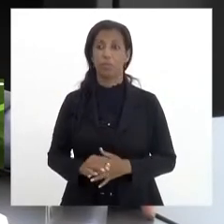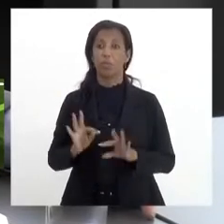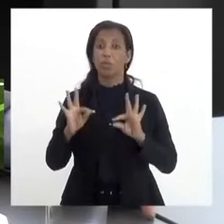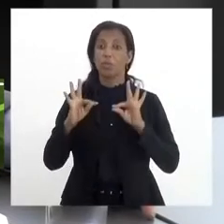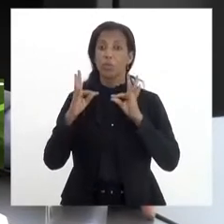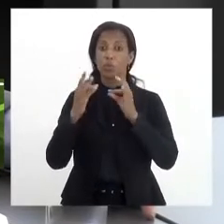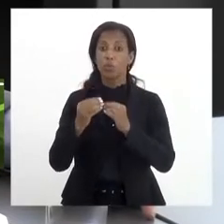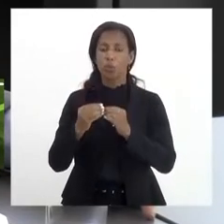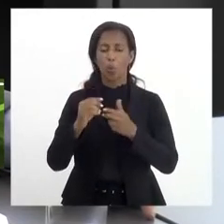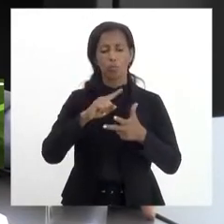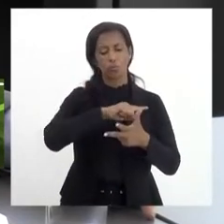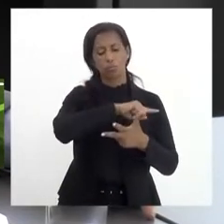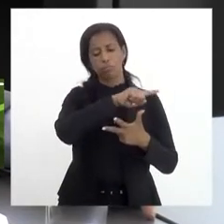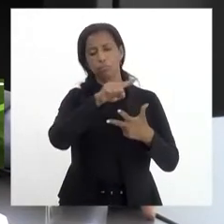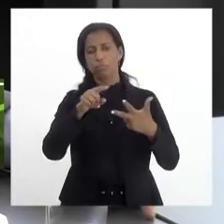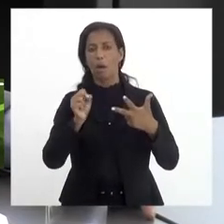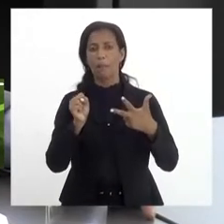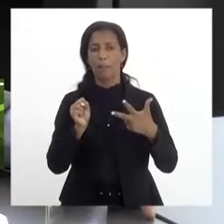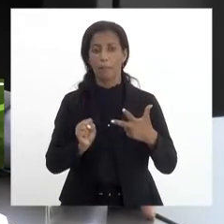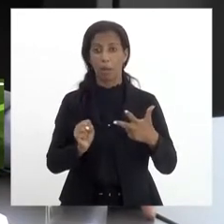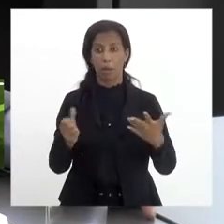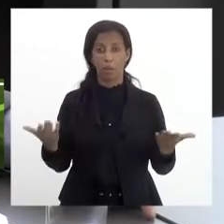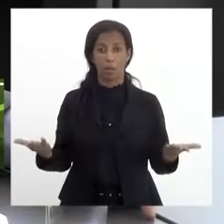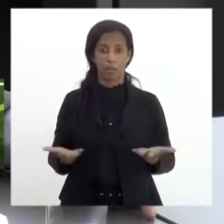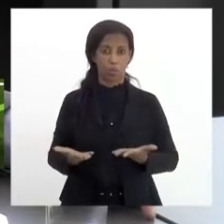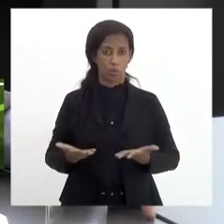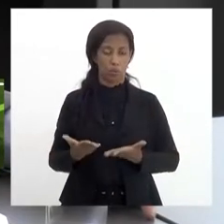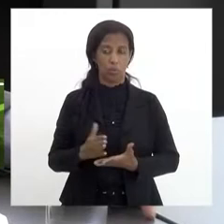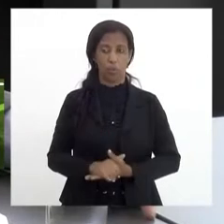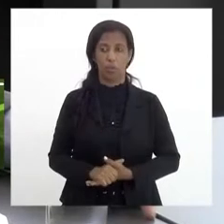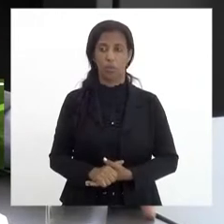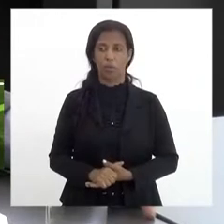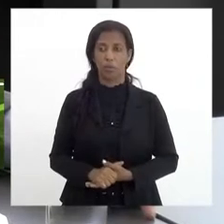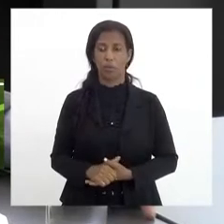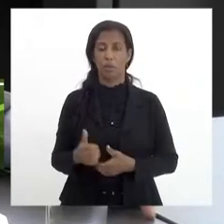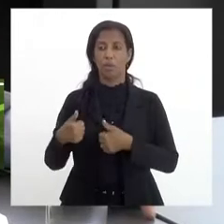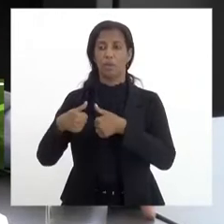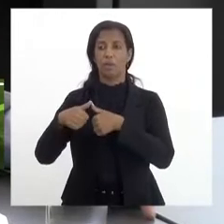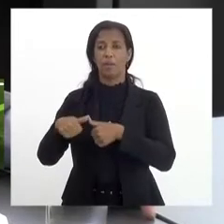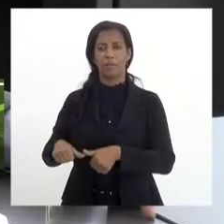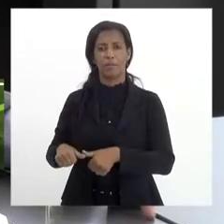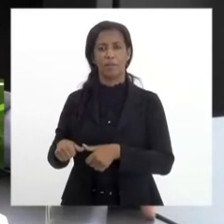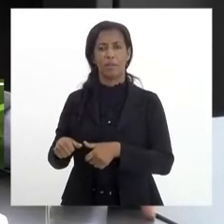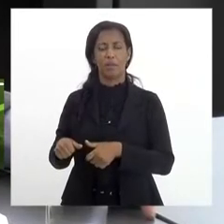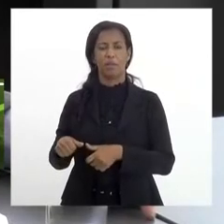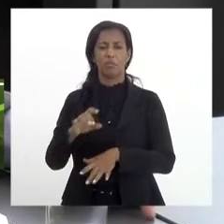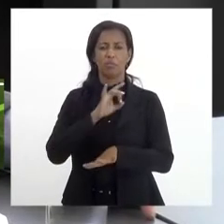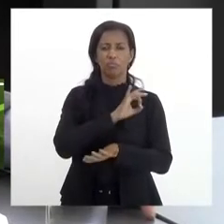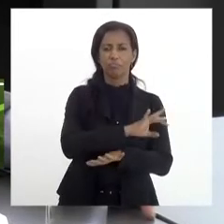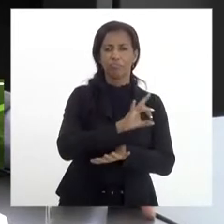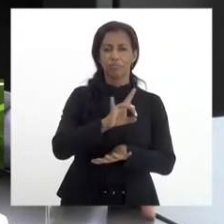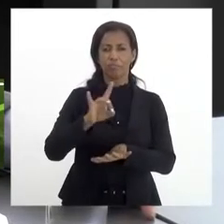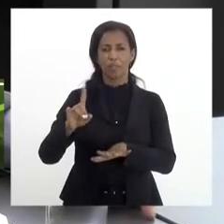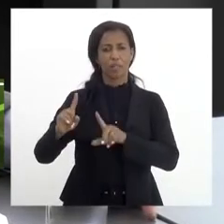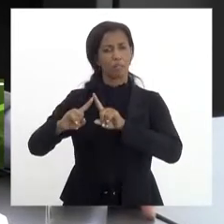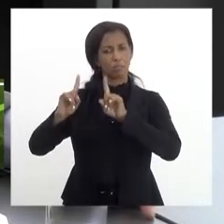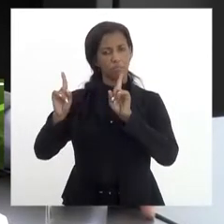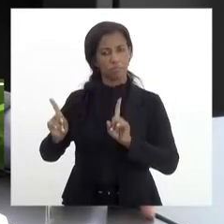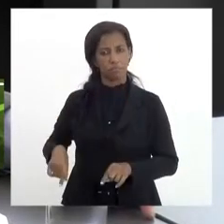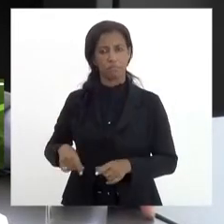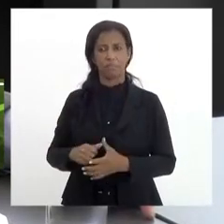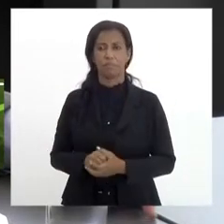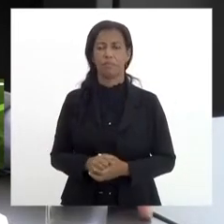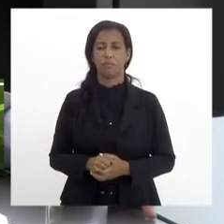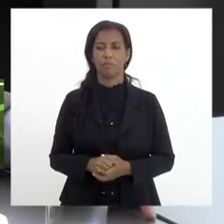todos os poderes, que hoje... Excelente. Ficam de posse de cada um desses funcionários